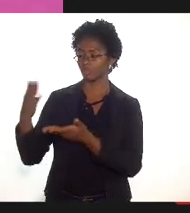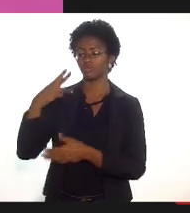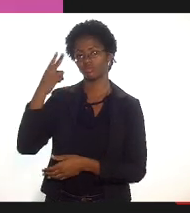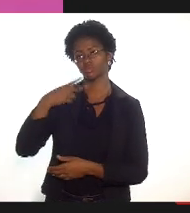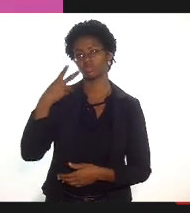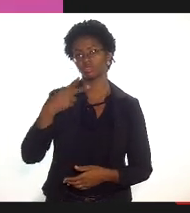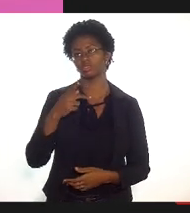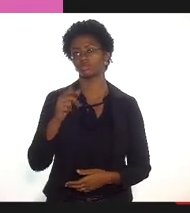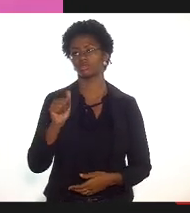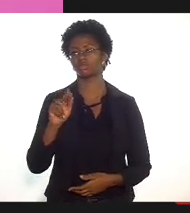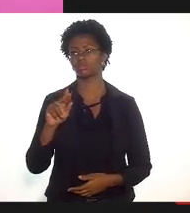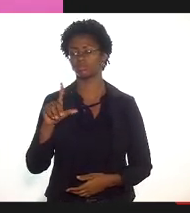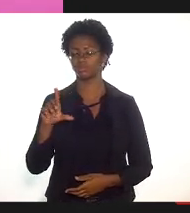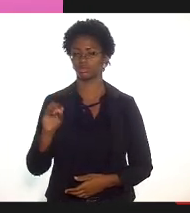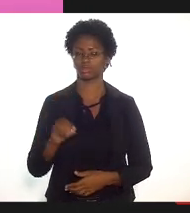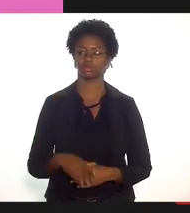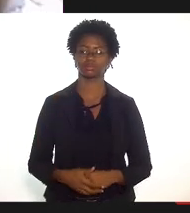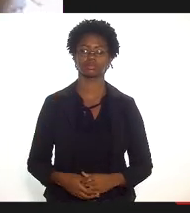Paulo Pinheiro.